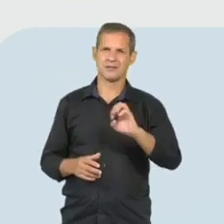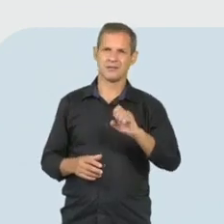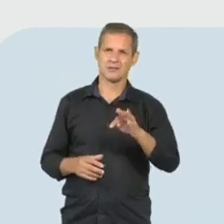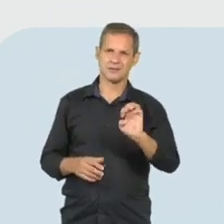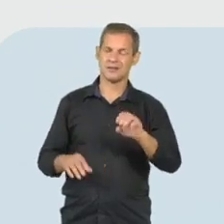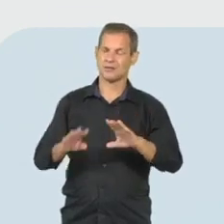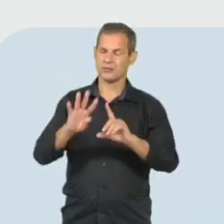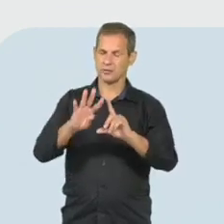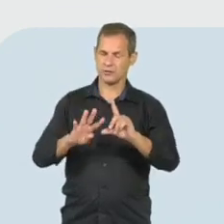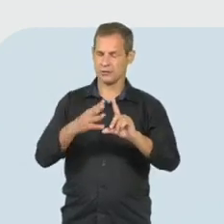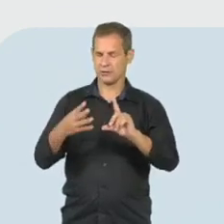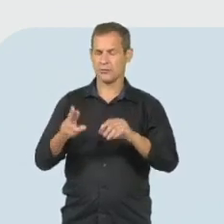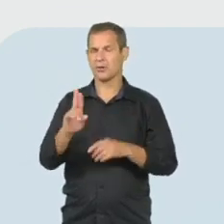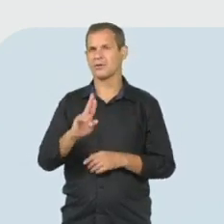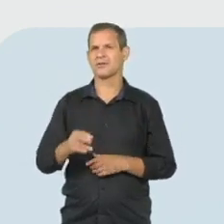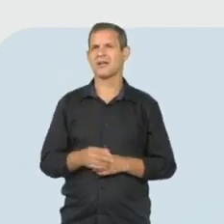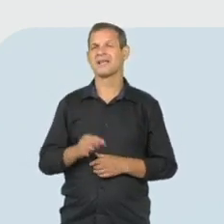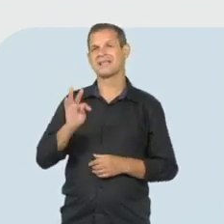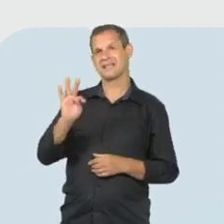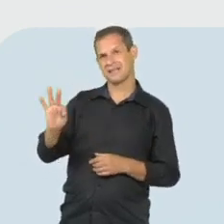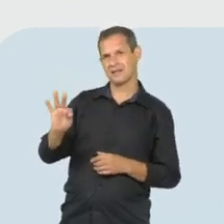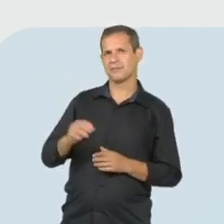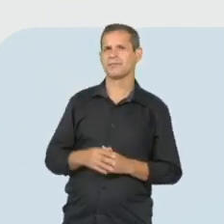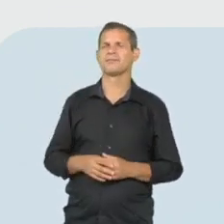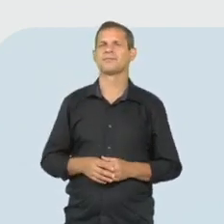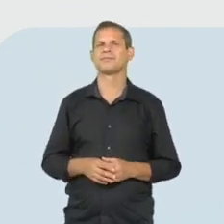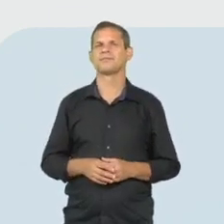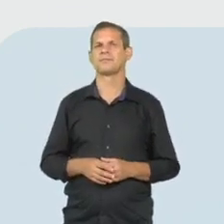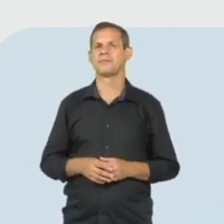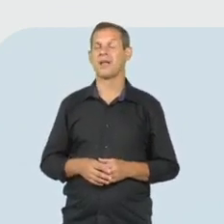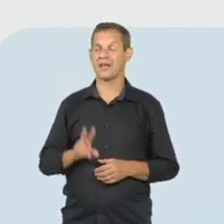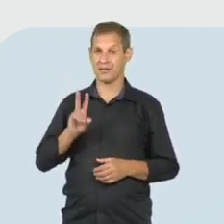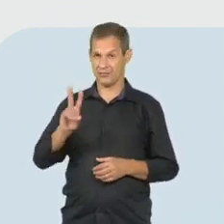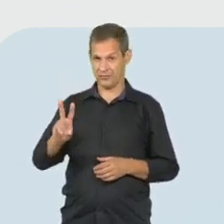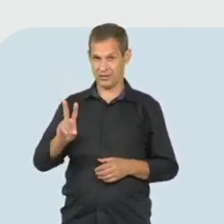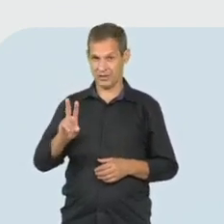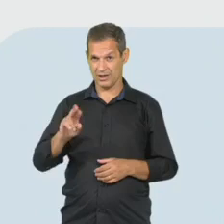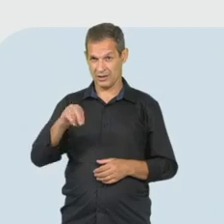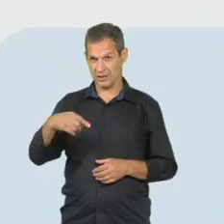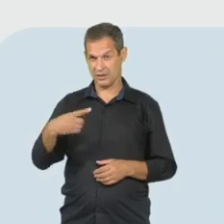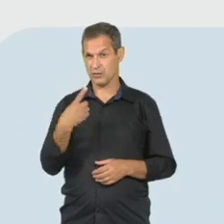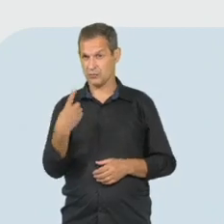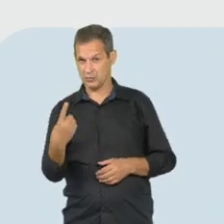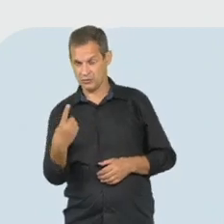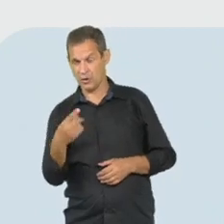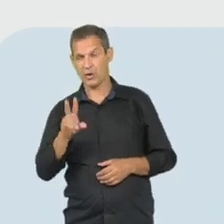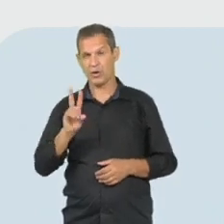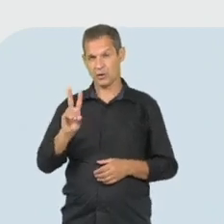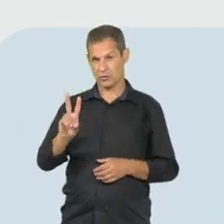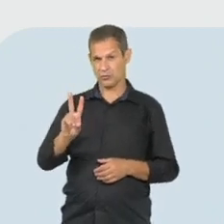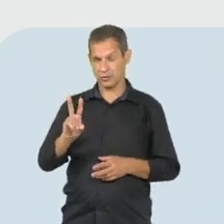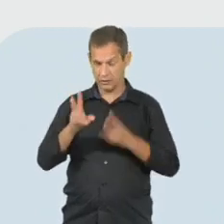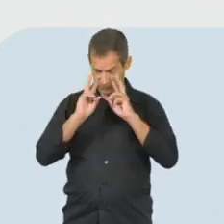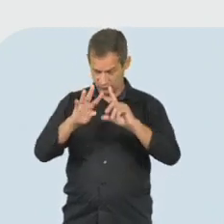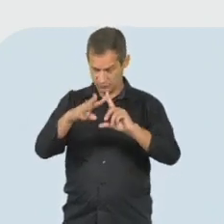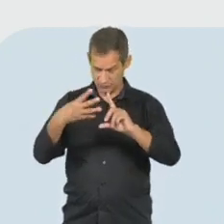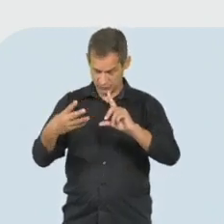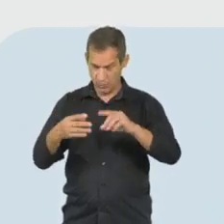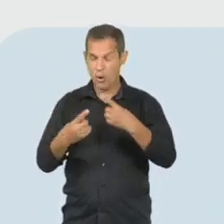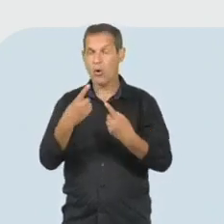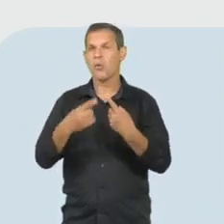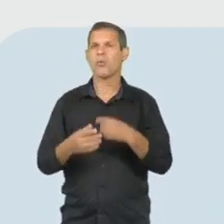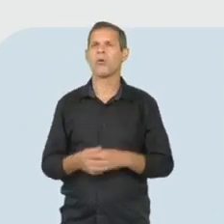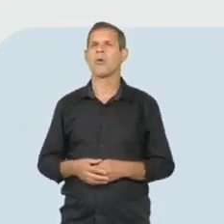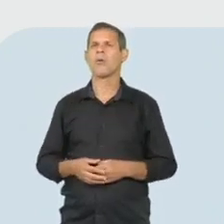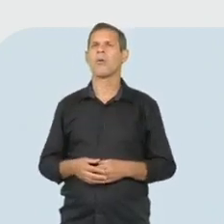utilizar a tabela T. V, N-1, que é aquele V que a gente viu na tabela, Qual o tamanho